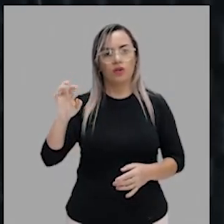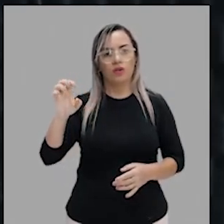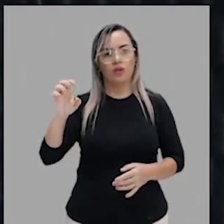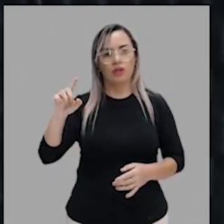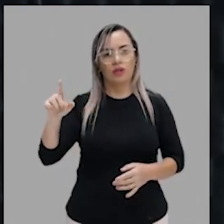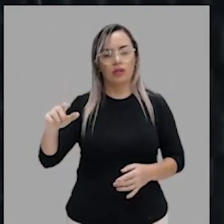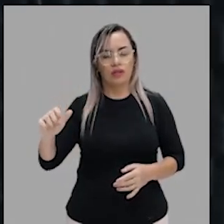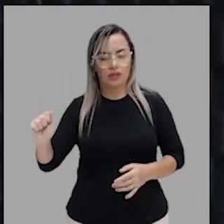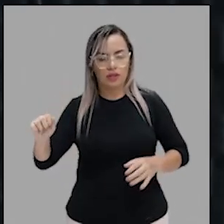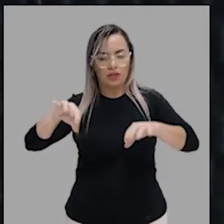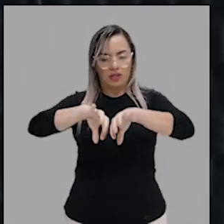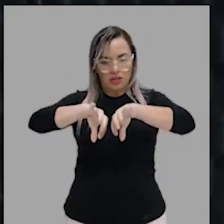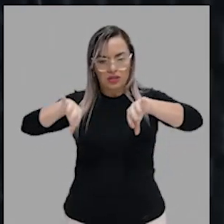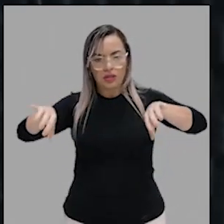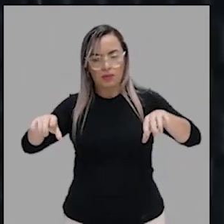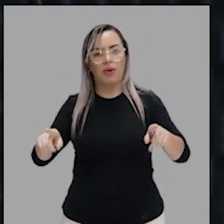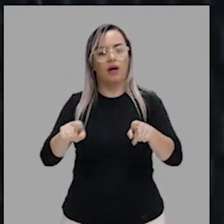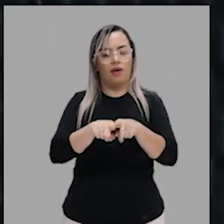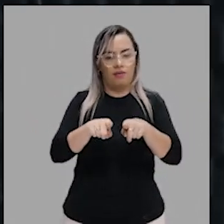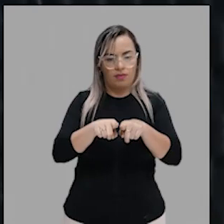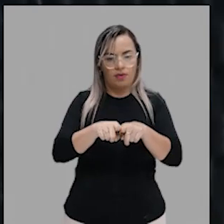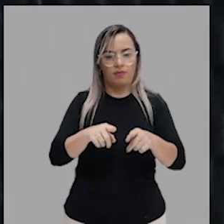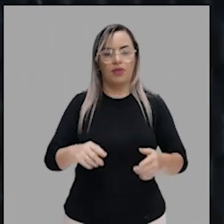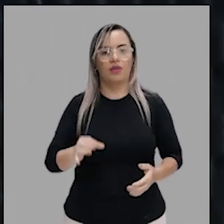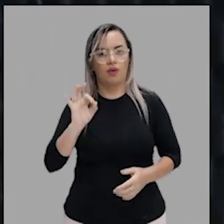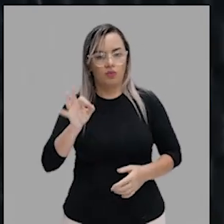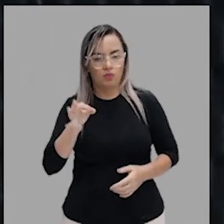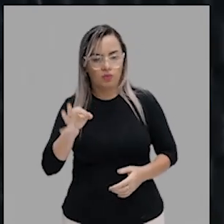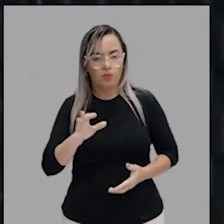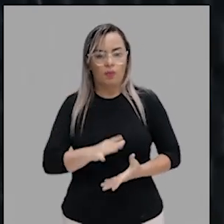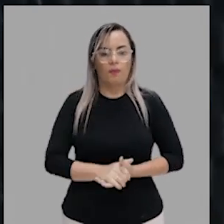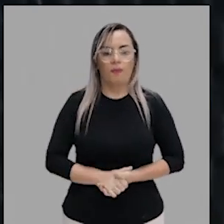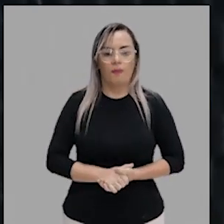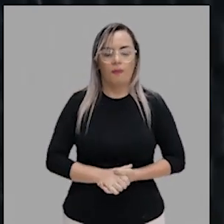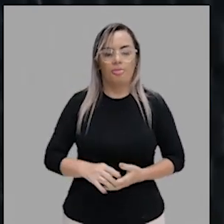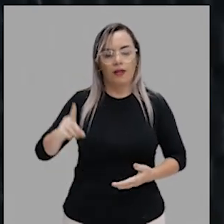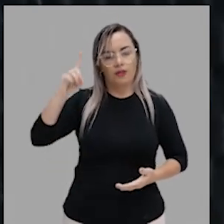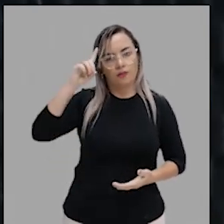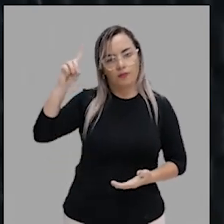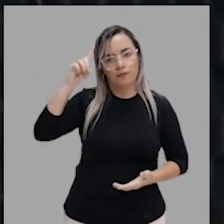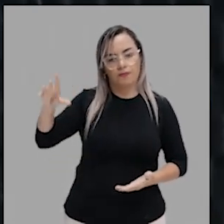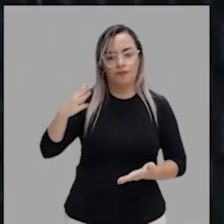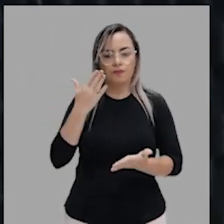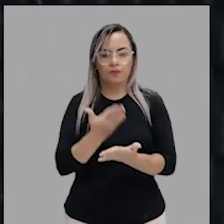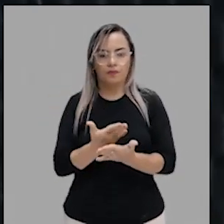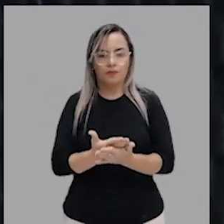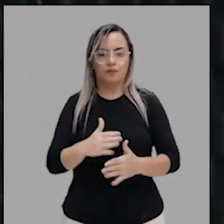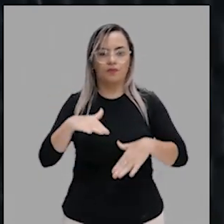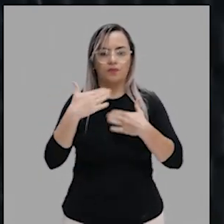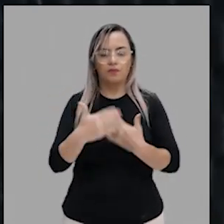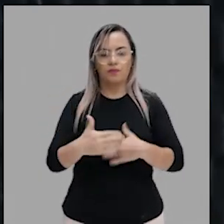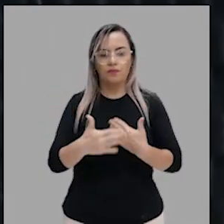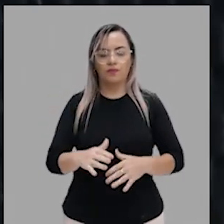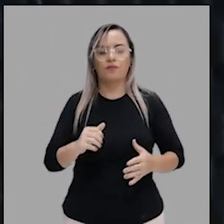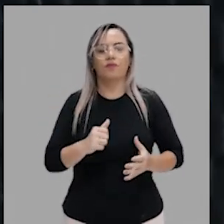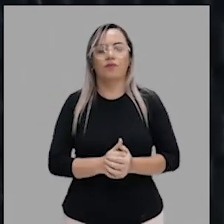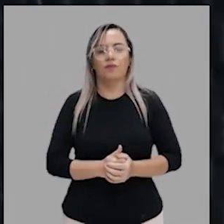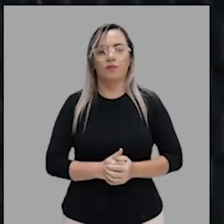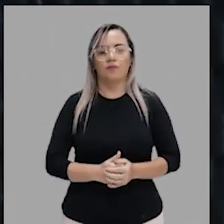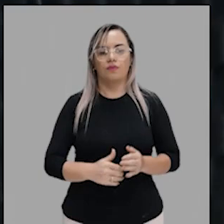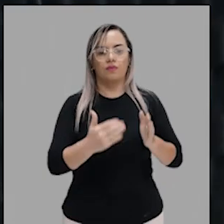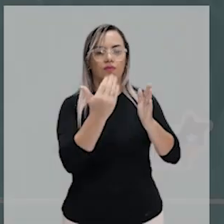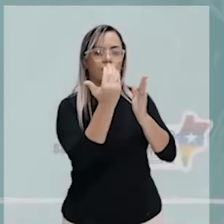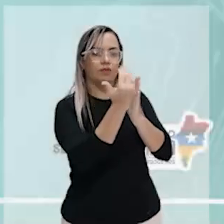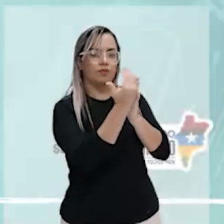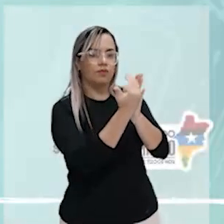tá? Inesperadamente, tá certo? Diariamente estudamos para a prova, certo? Aí nós temos essa